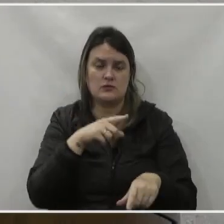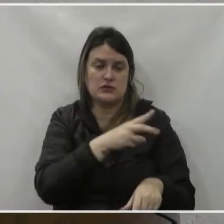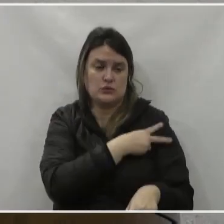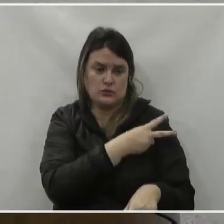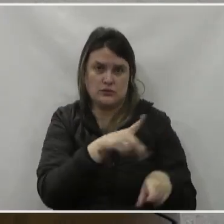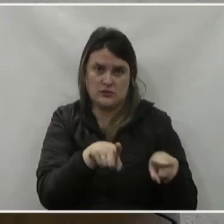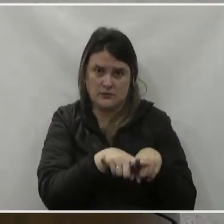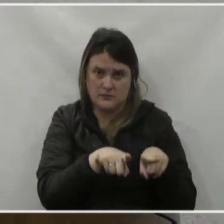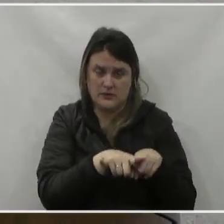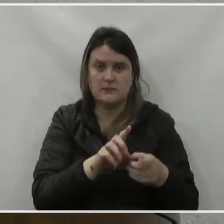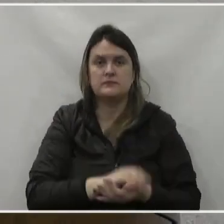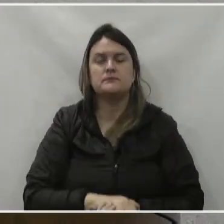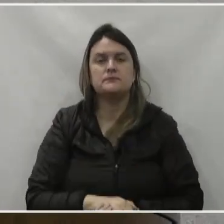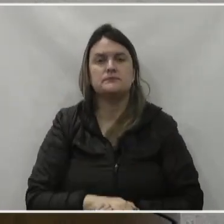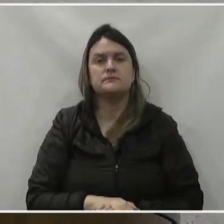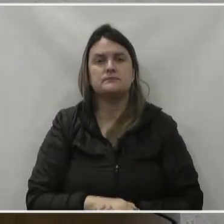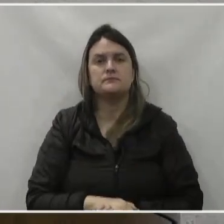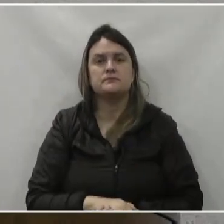também.